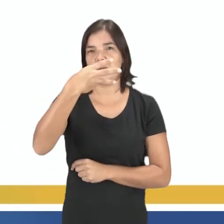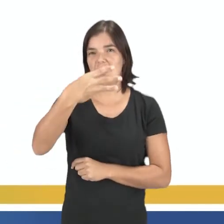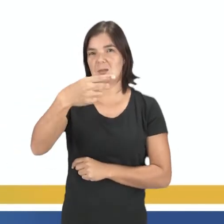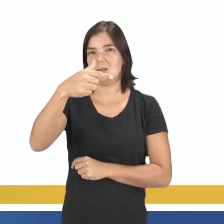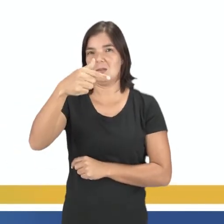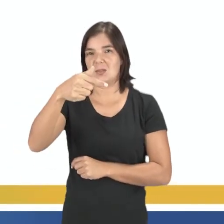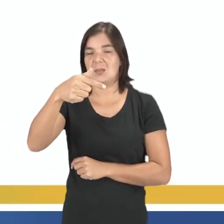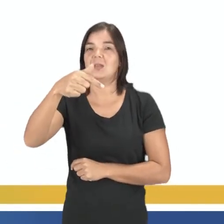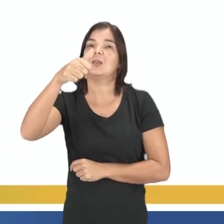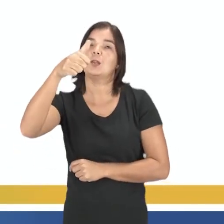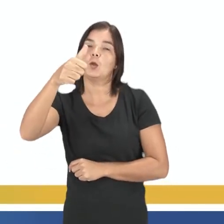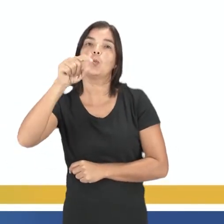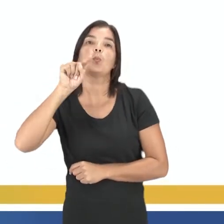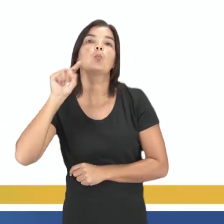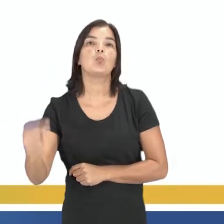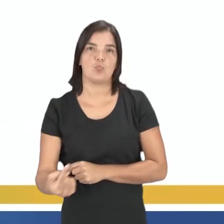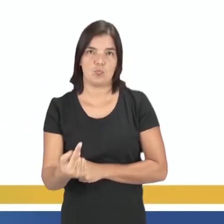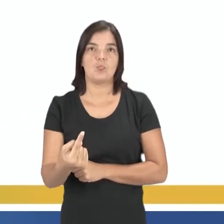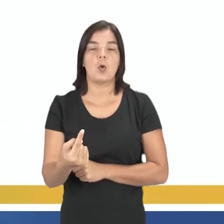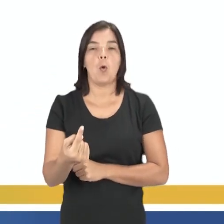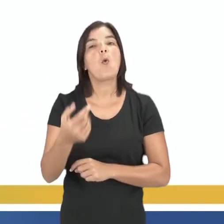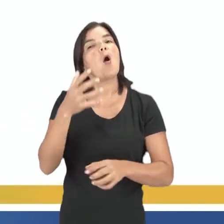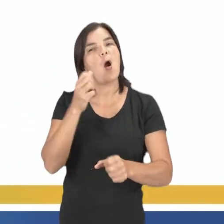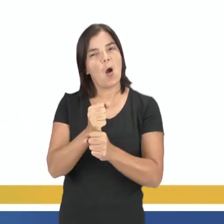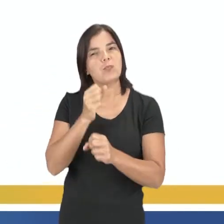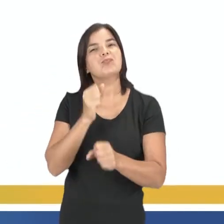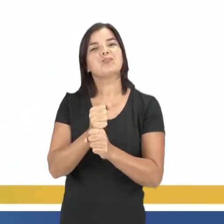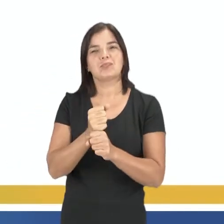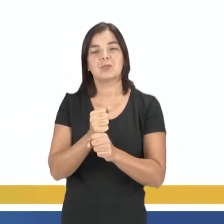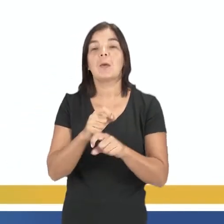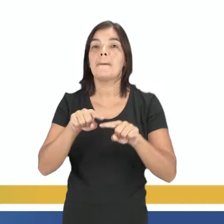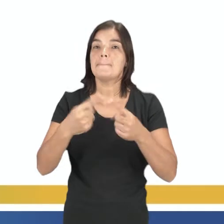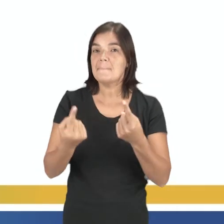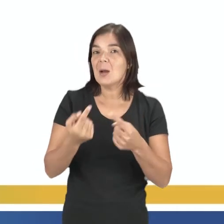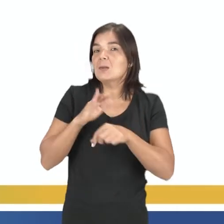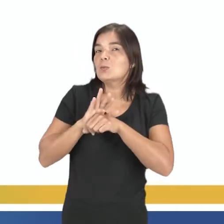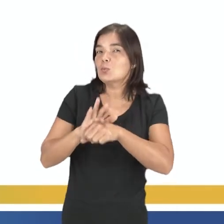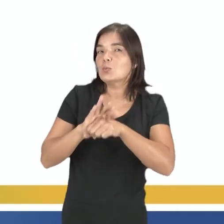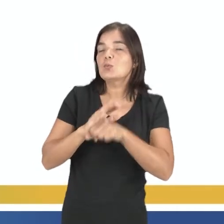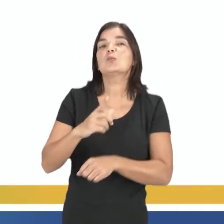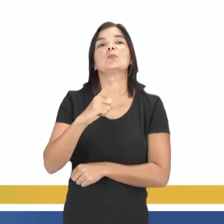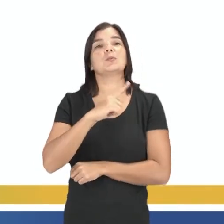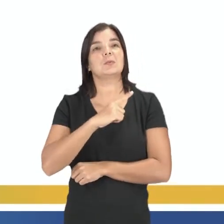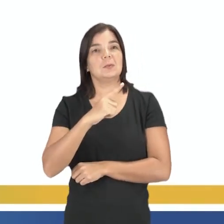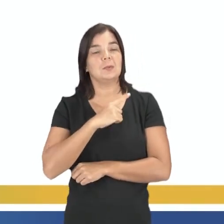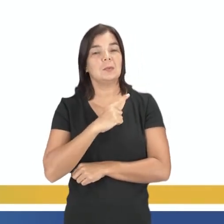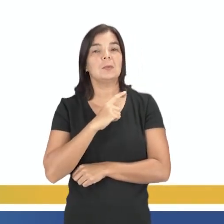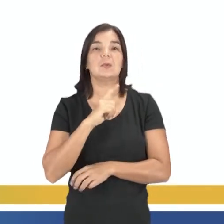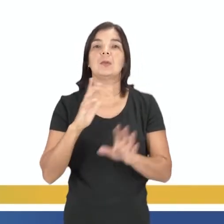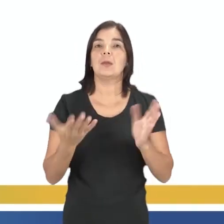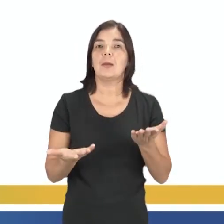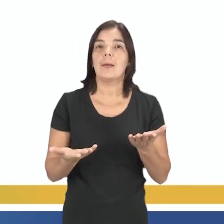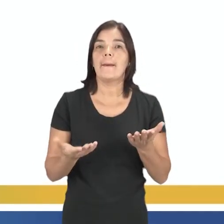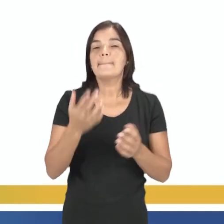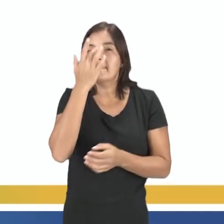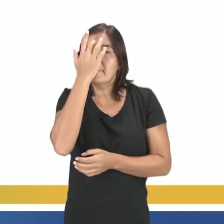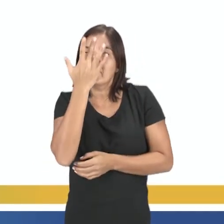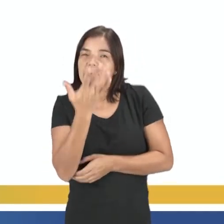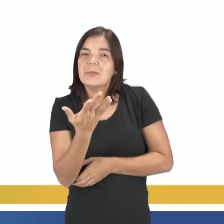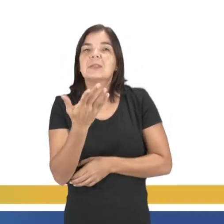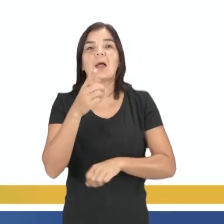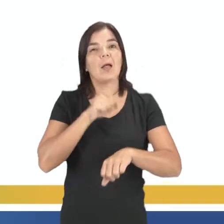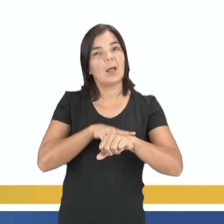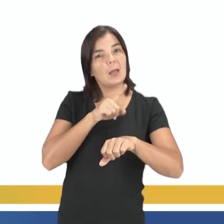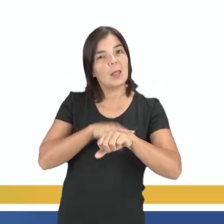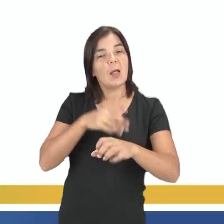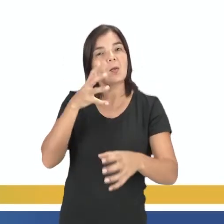6.371.000. É um valor bem grande para você estar utilizando nos cálculos. Então, um recurso que a gente tem para facilitar na hora